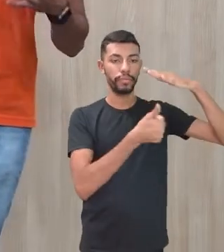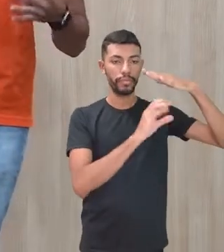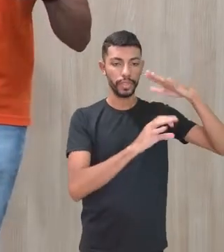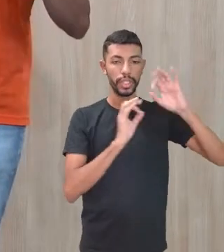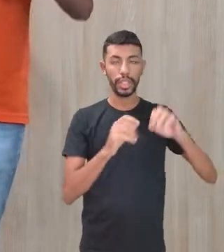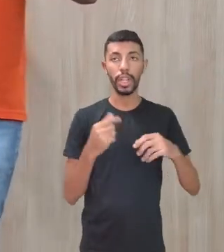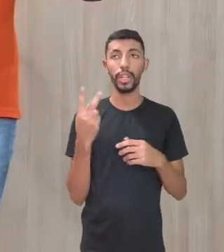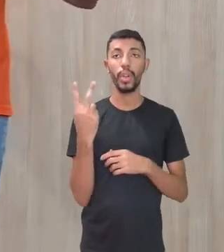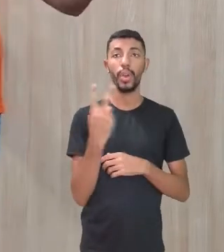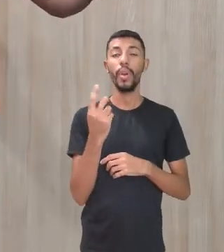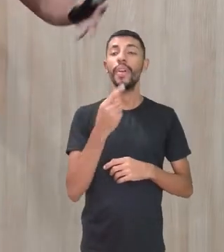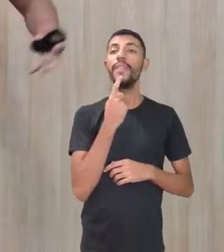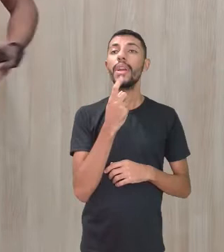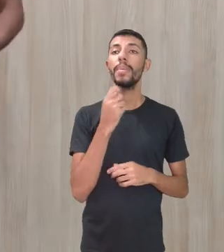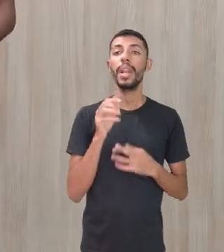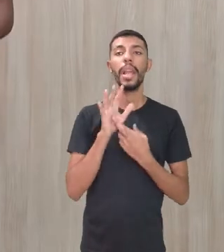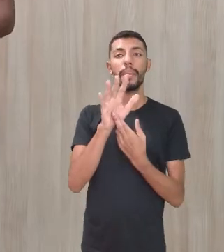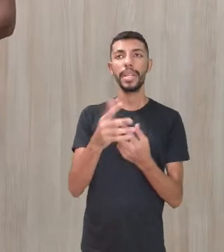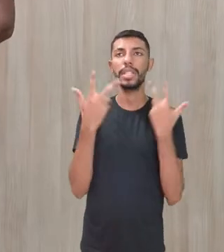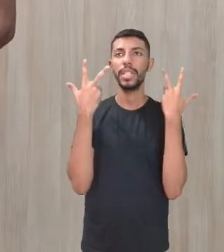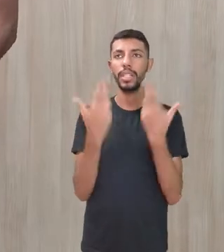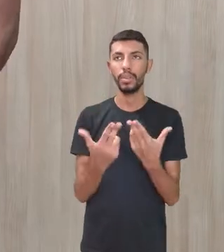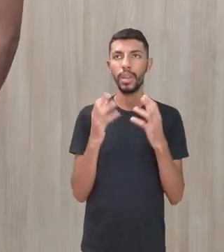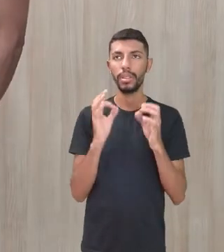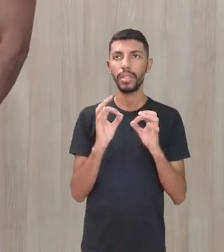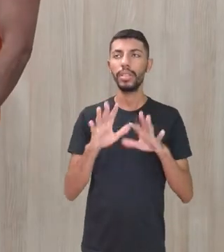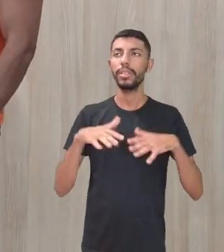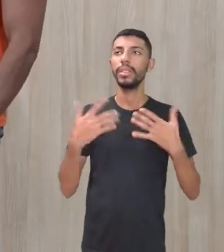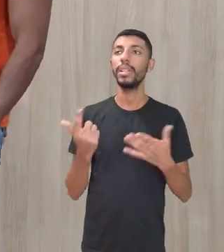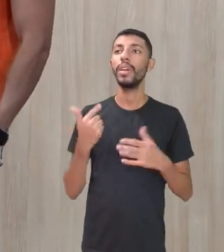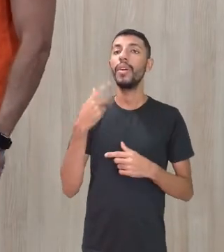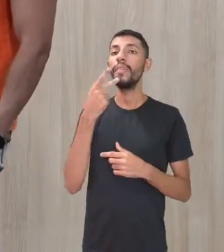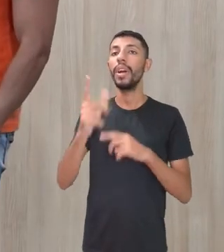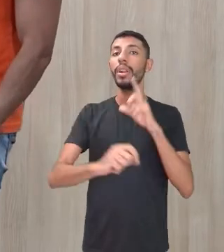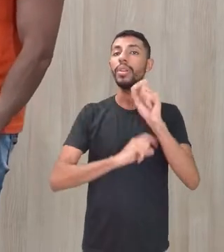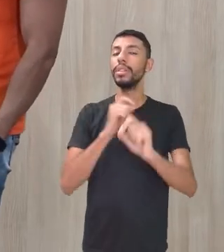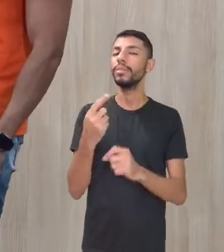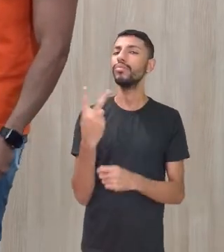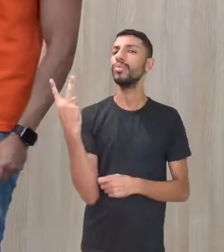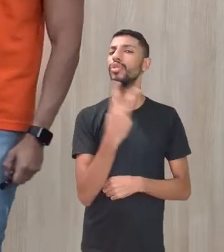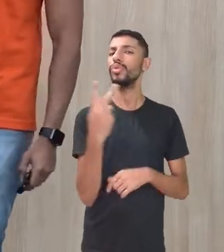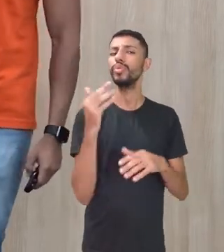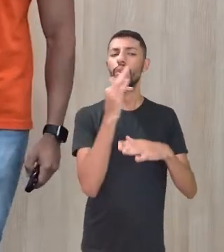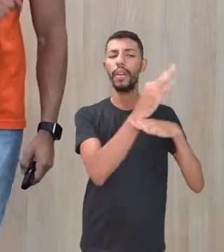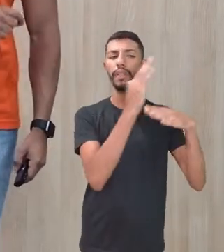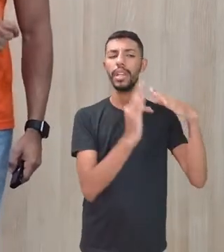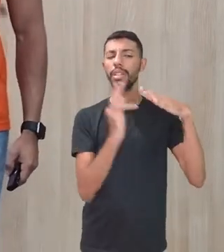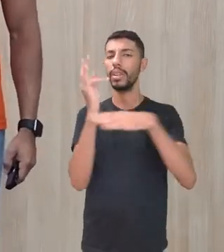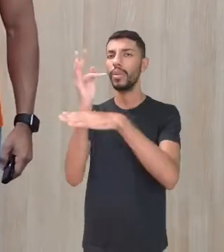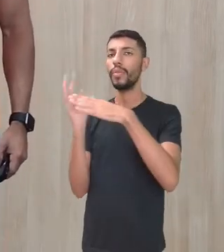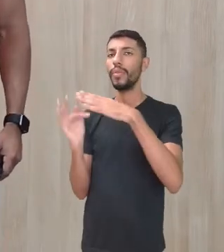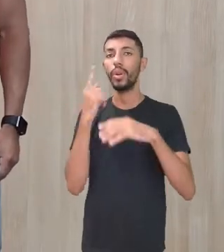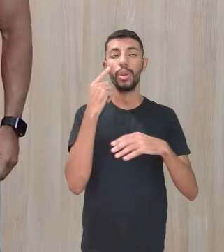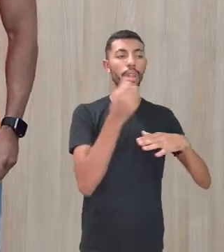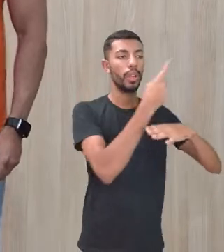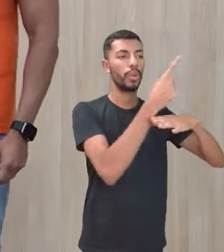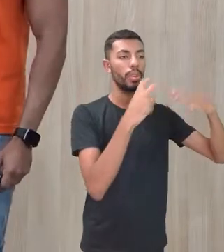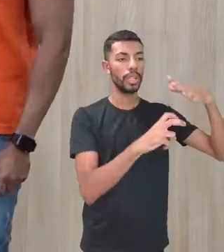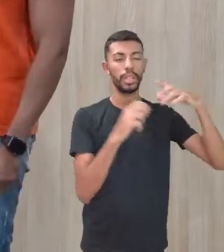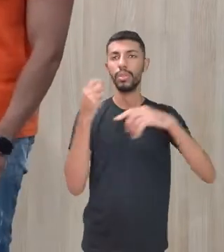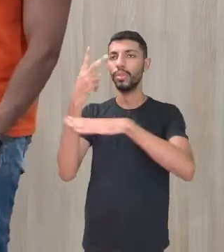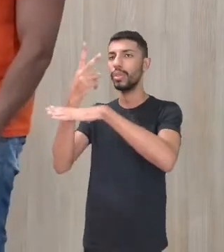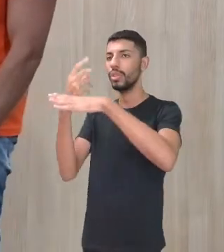mesma parte em relação ao retângulo inteiro, eu digo que essas duas frações aí, 1/5 e